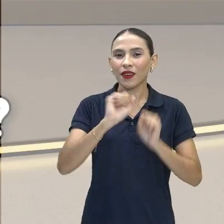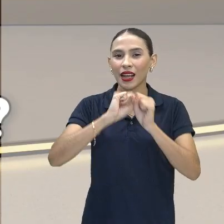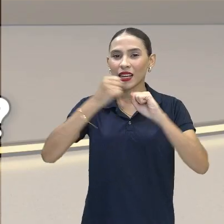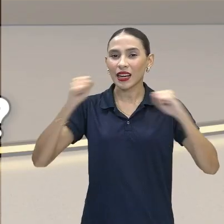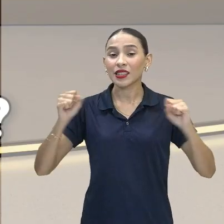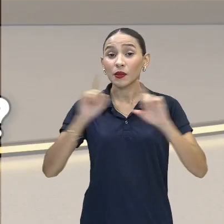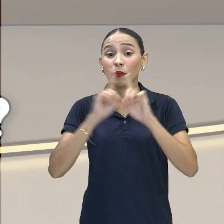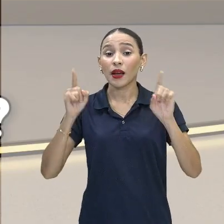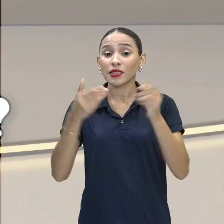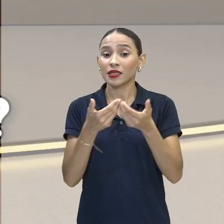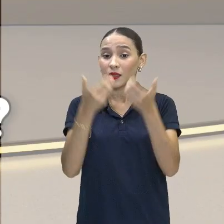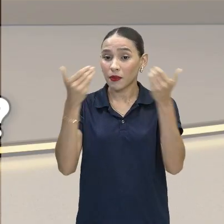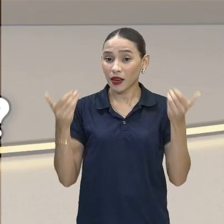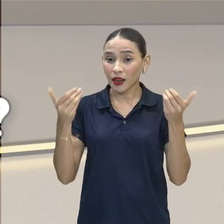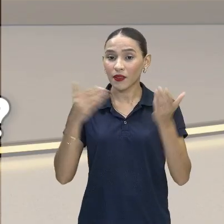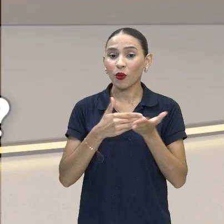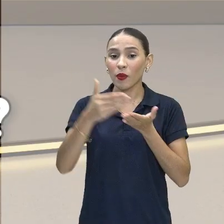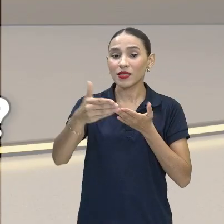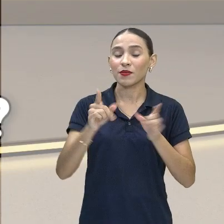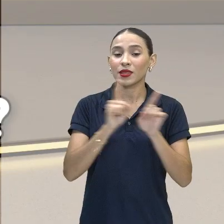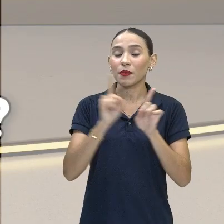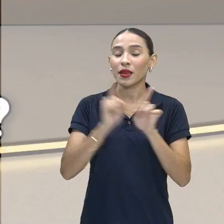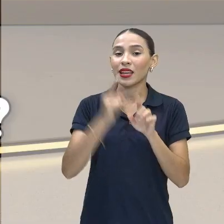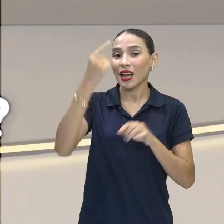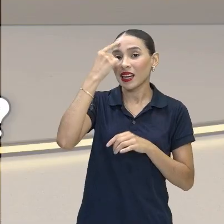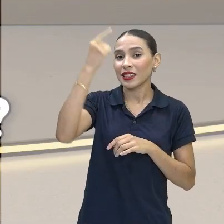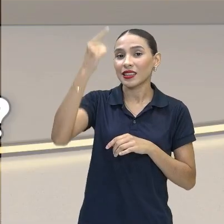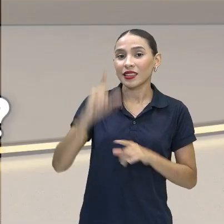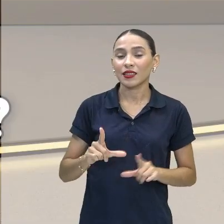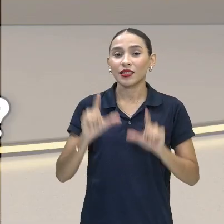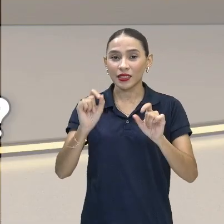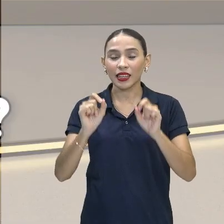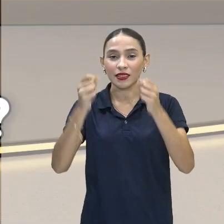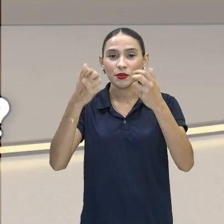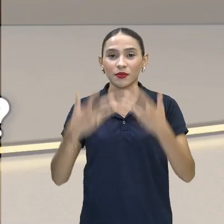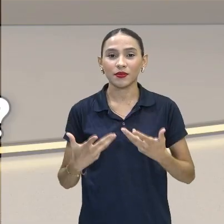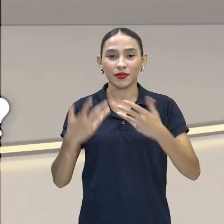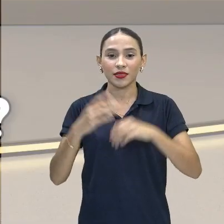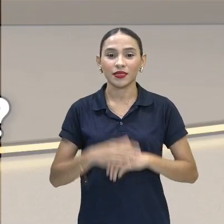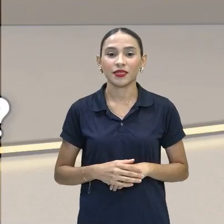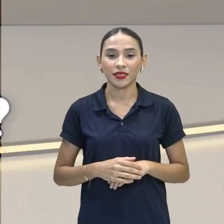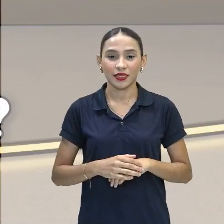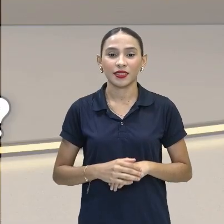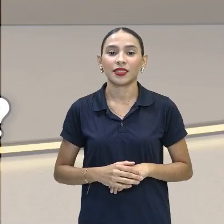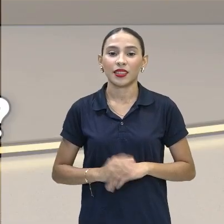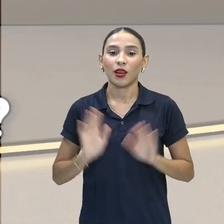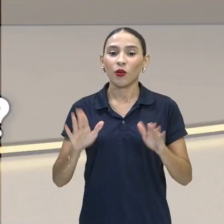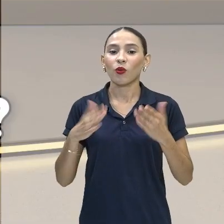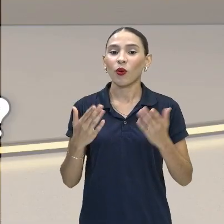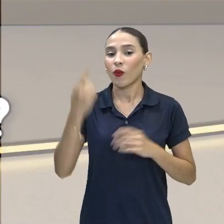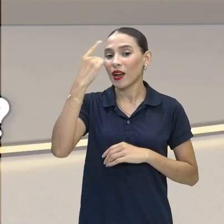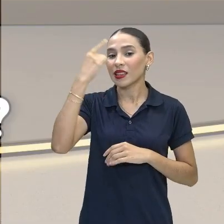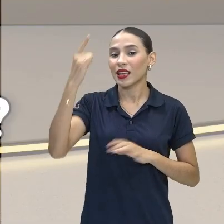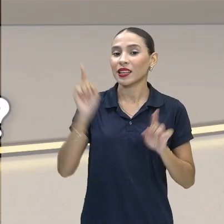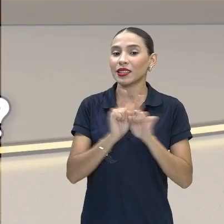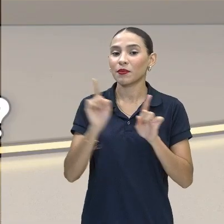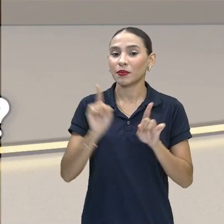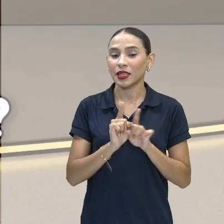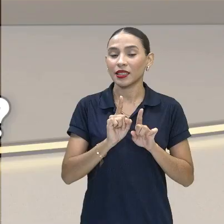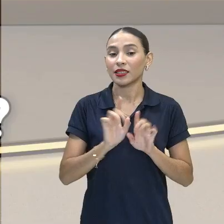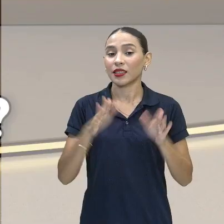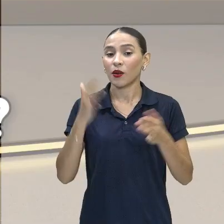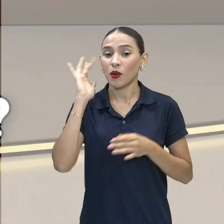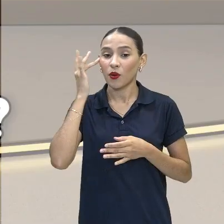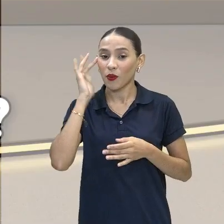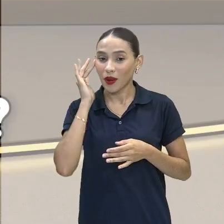né? E aí nós começamos a ter ideia do que ela fala, do que ela quer dizer, qual é a mensagem, né? Então, acho que